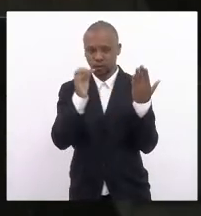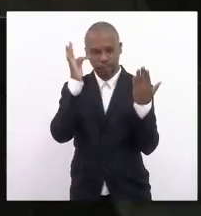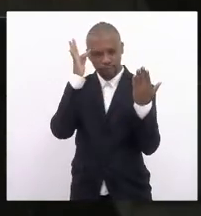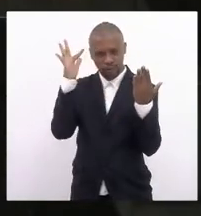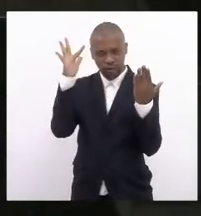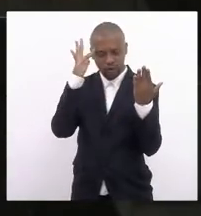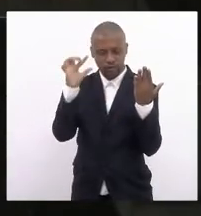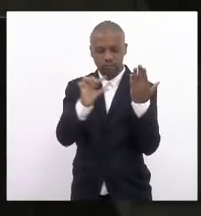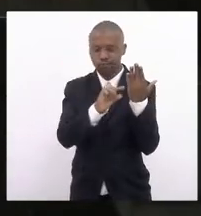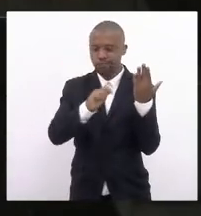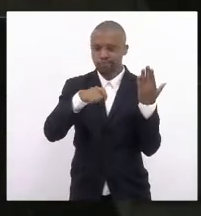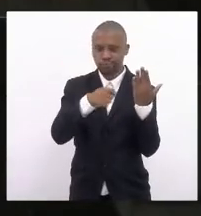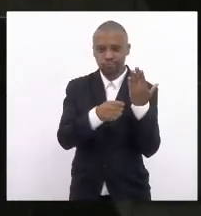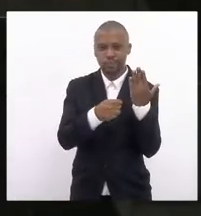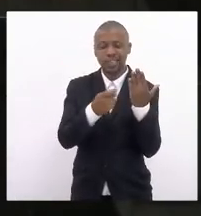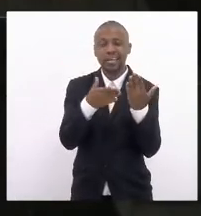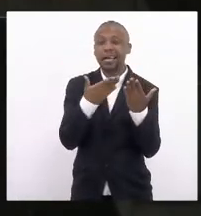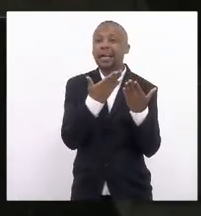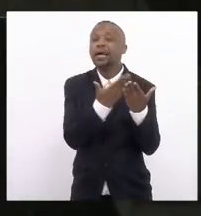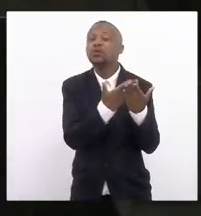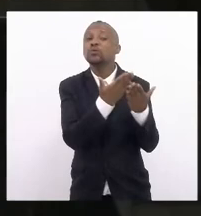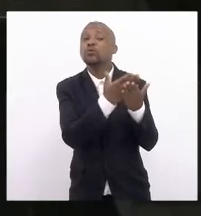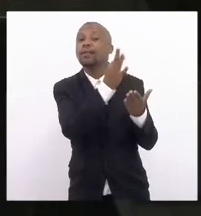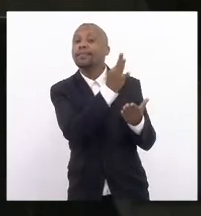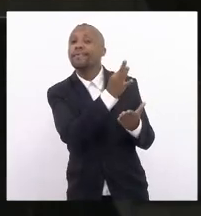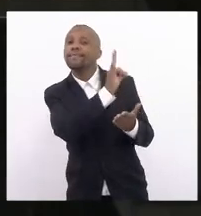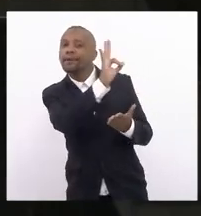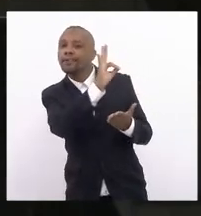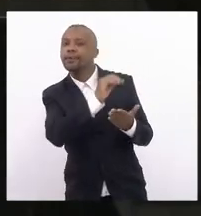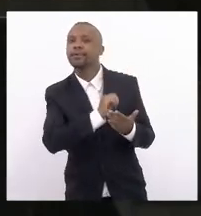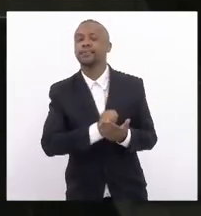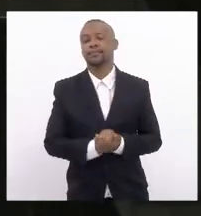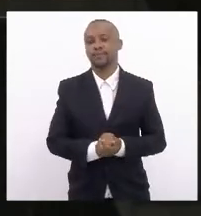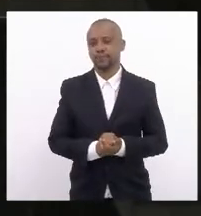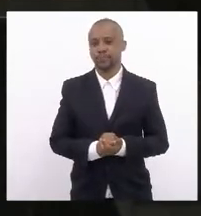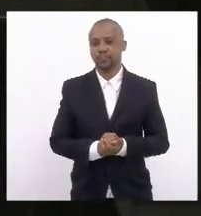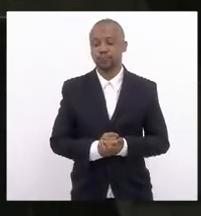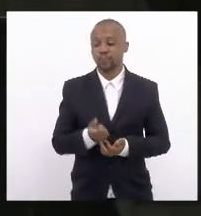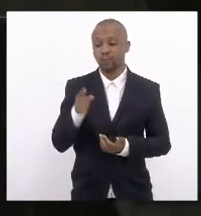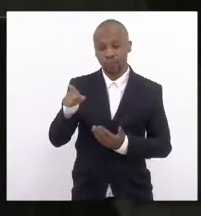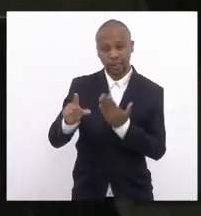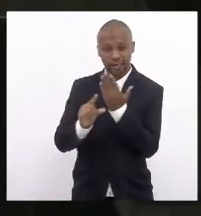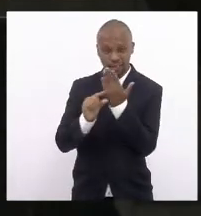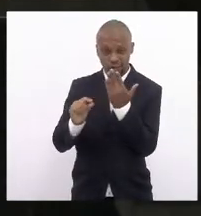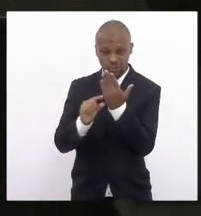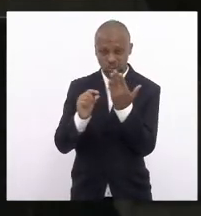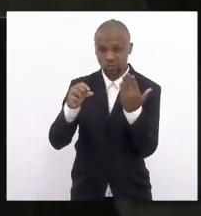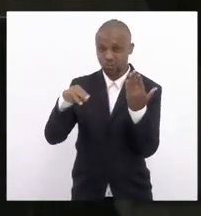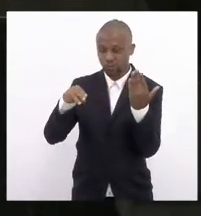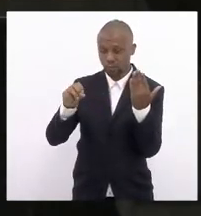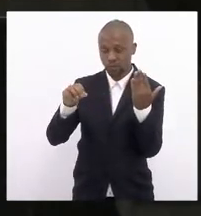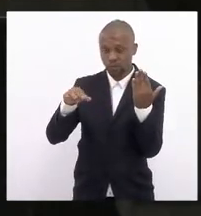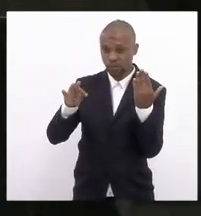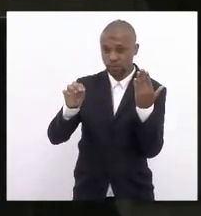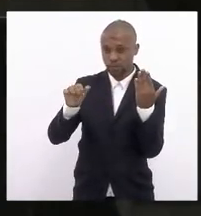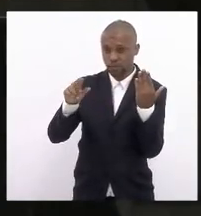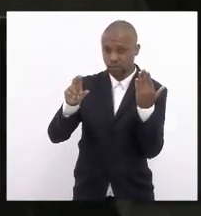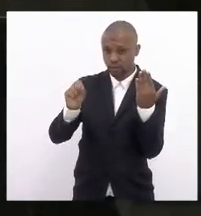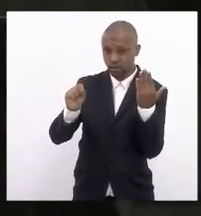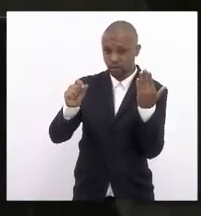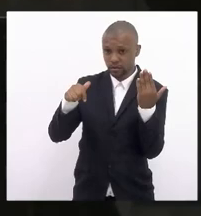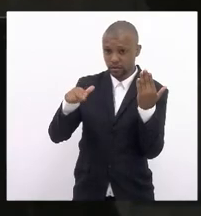porque estudou na França, foi ele, por volta da segunda